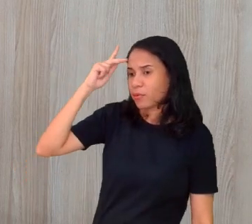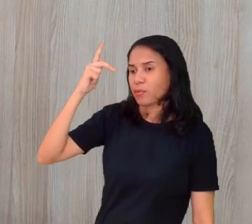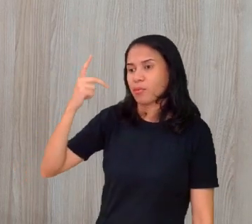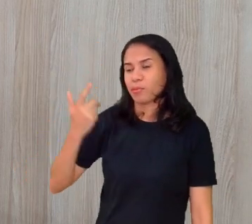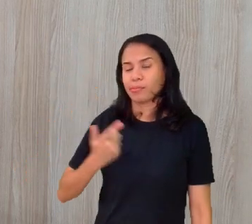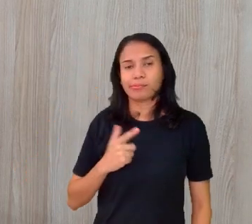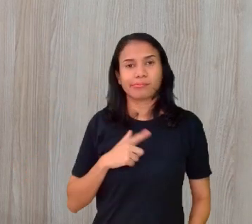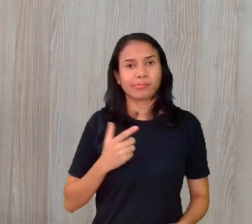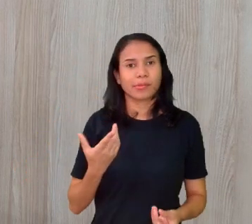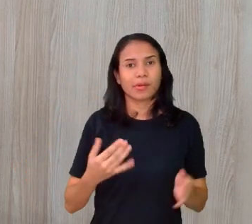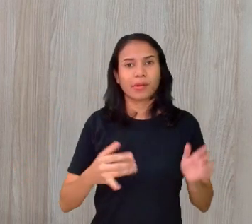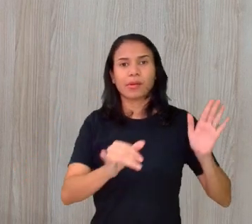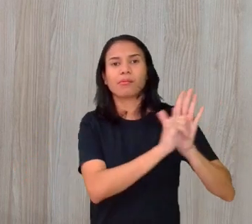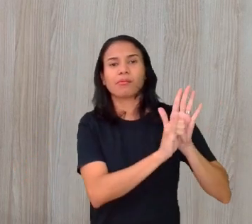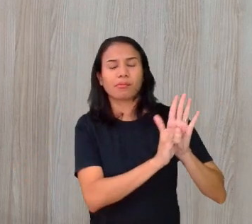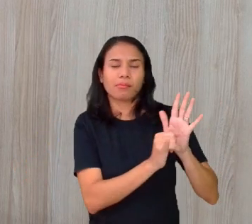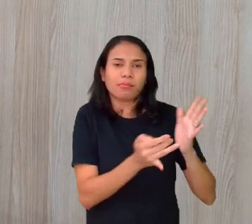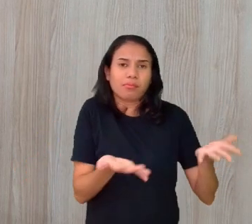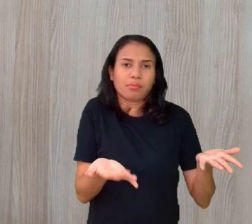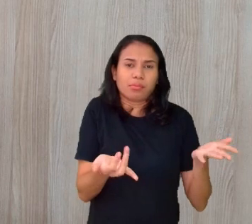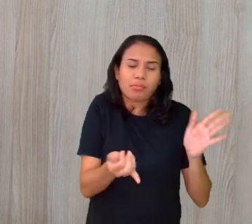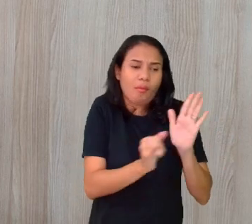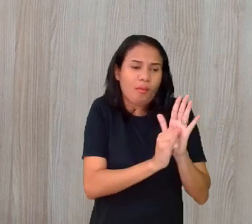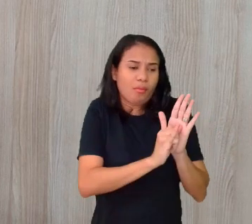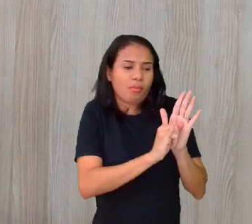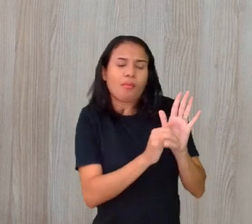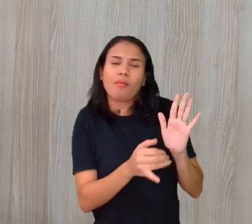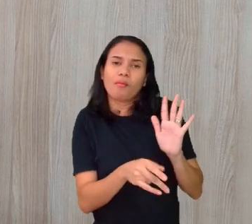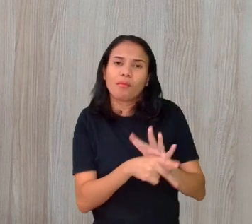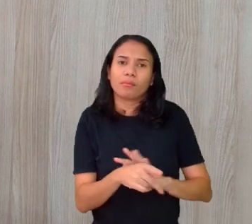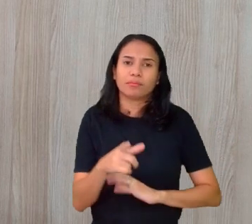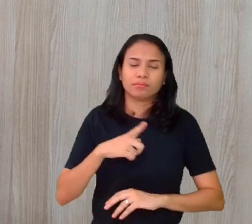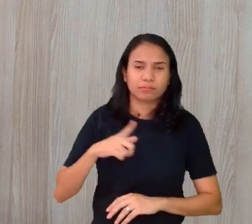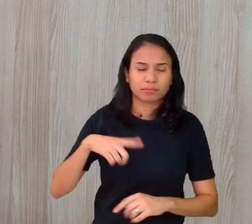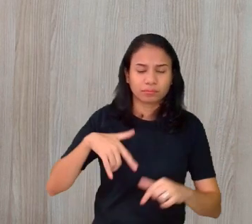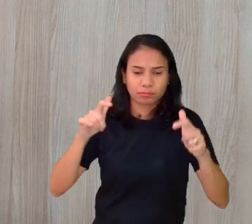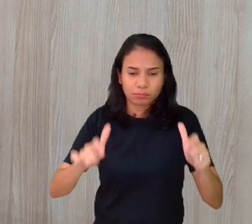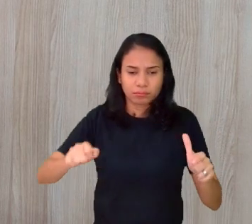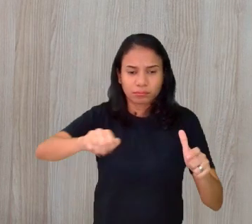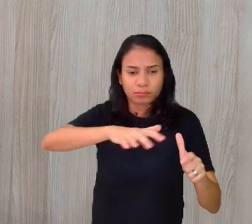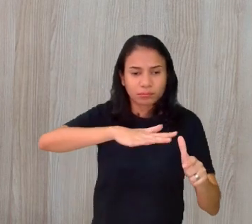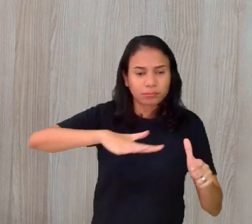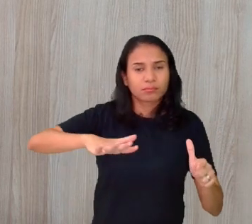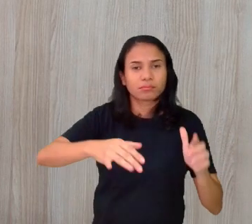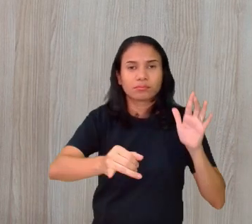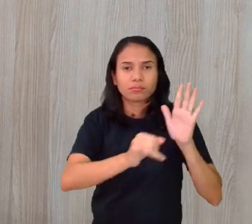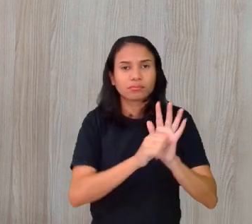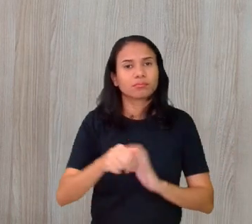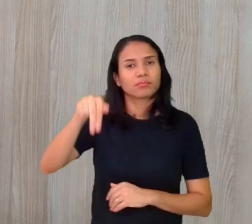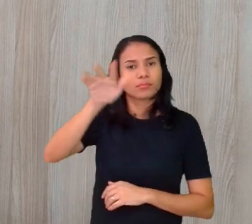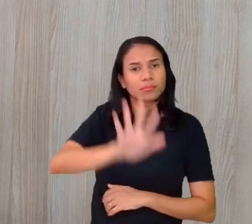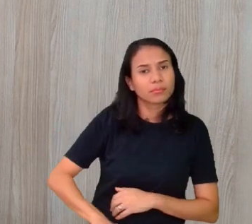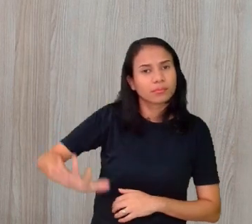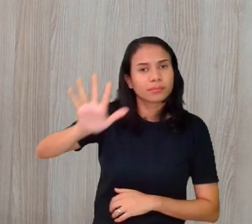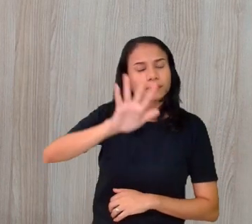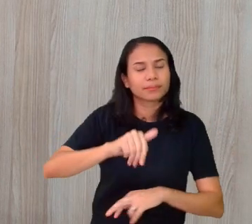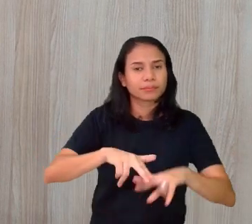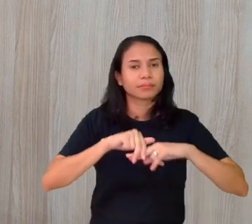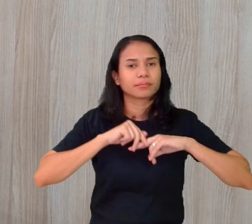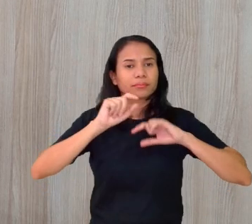não adquire uma identidade nesse sentido, identidade territorial, identidade nacional.